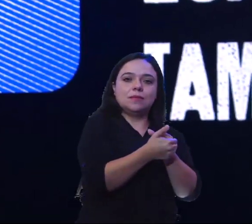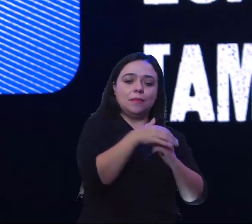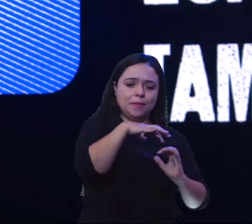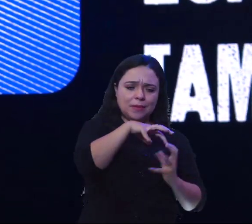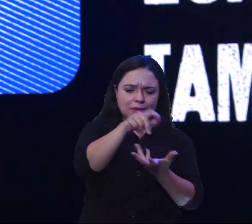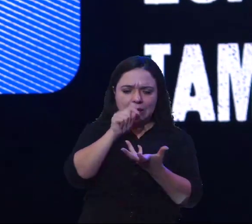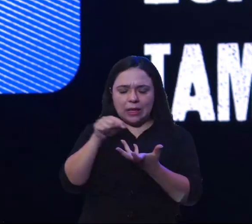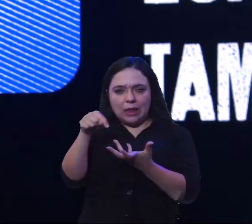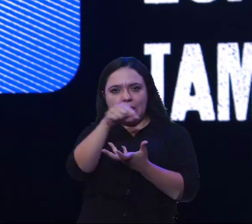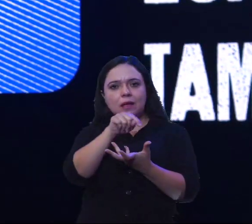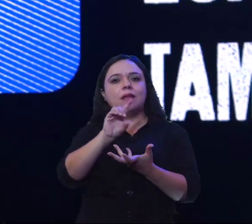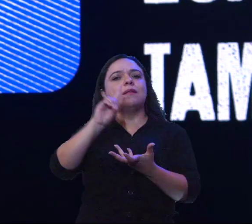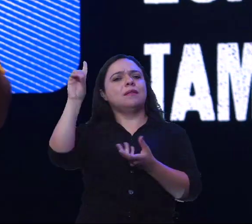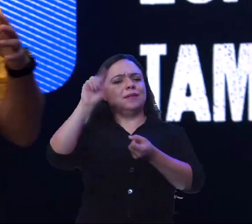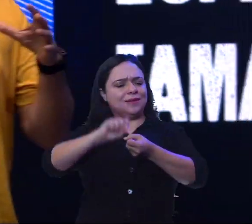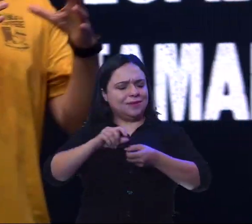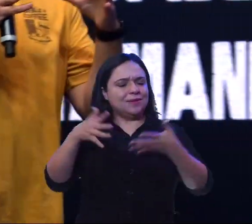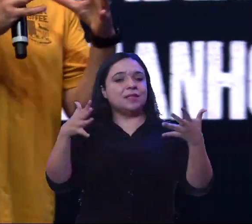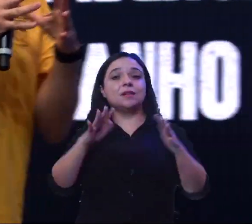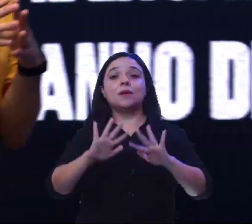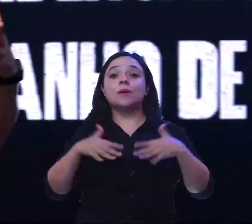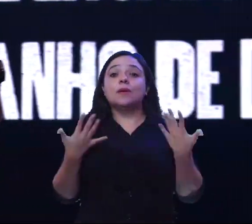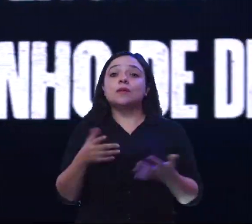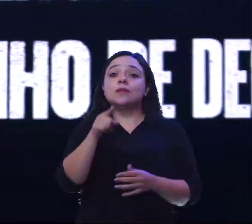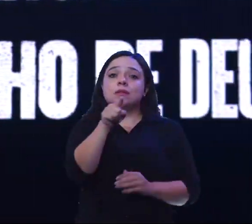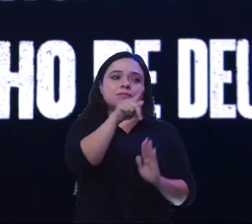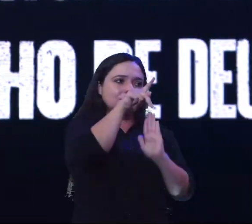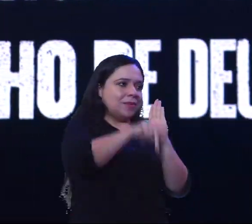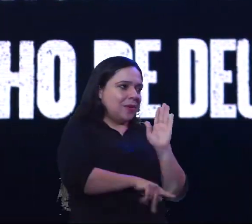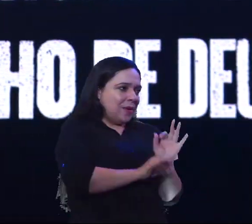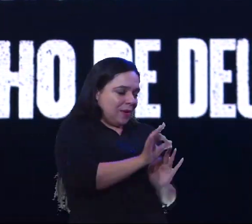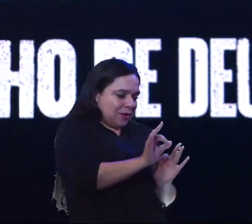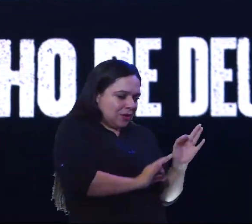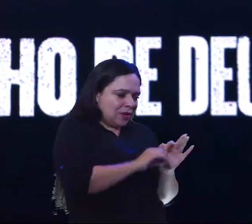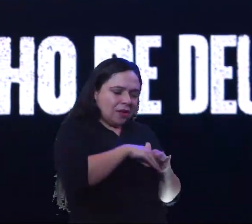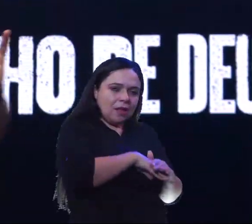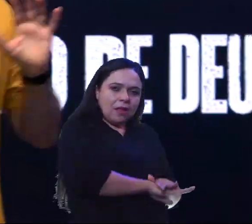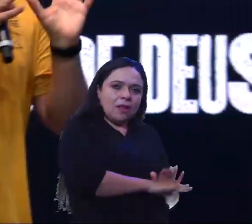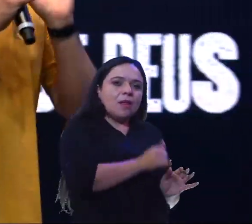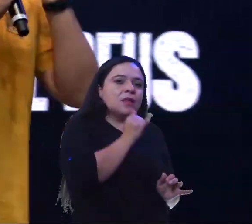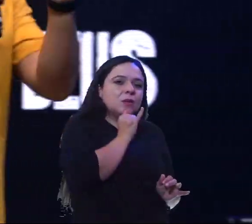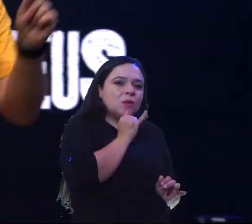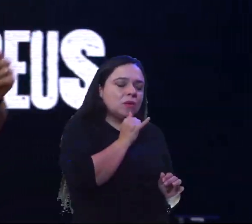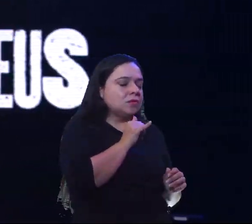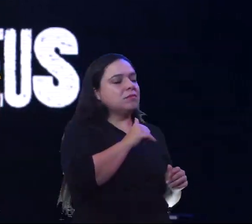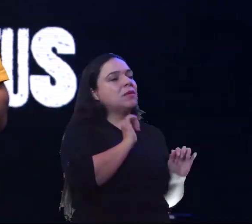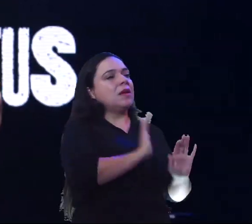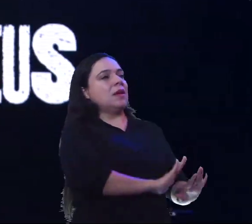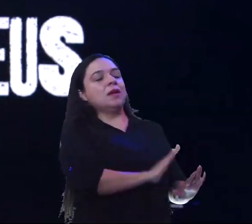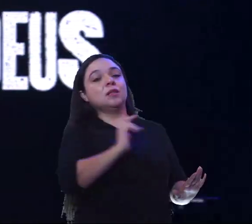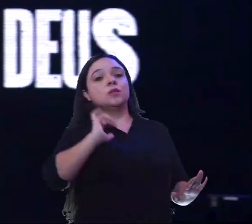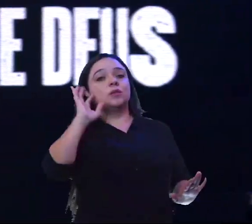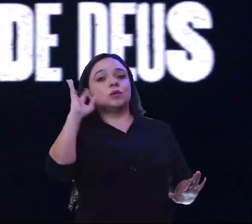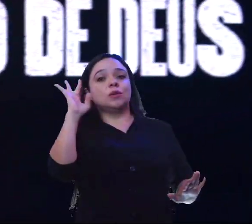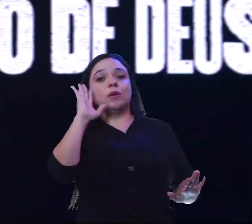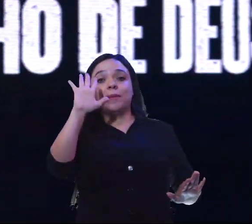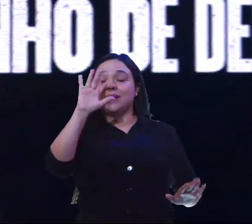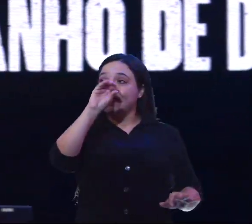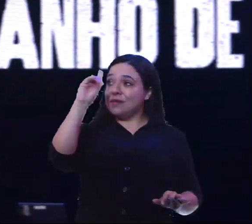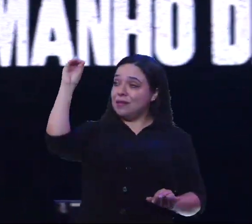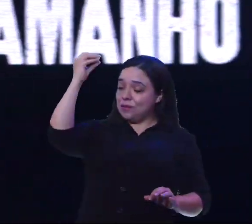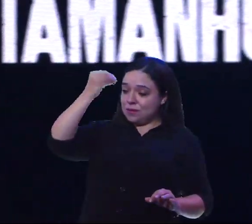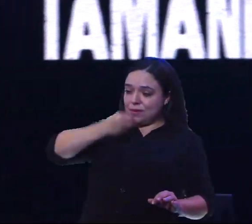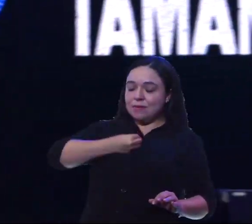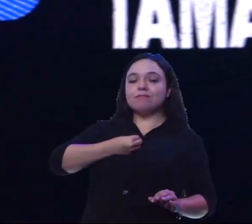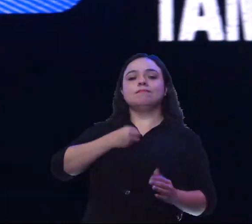só o que Deus pode fazer quando você tira aquele projeto que está guardado, daquele ímpeto, daquele sonho, daquilo que Deus coloca sobre o